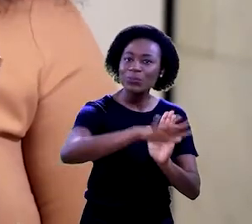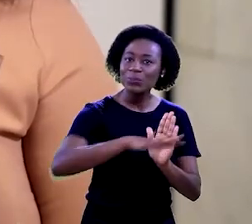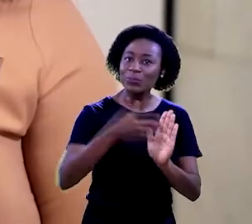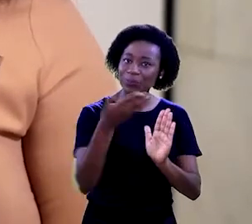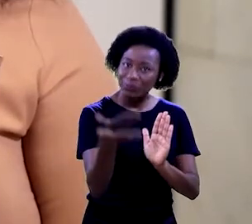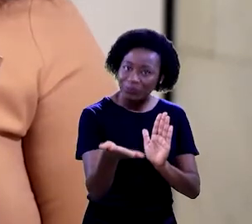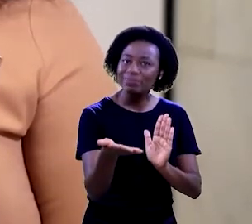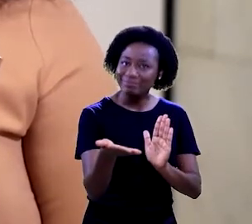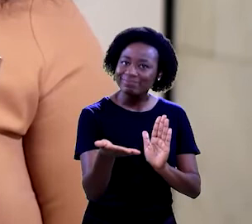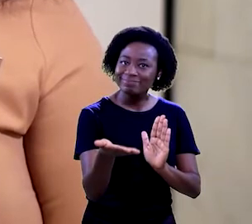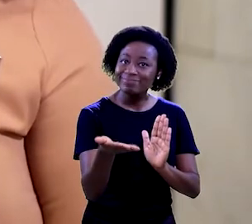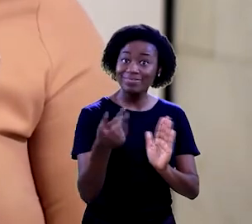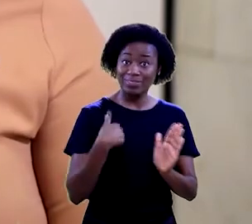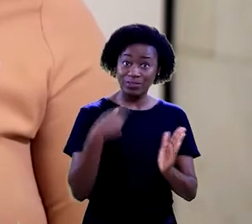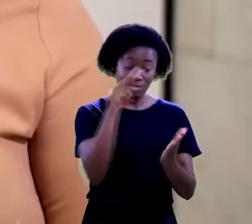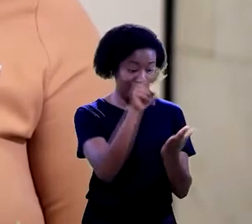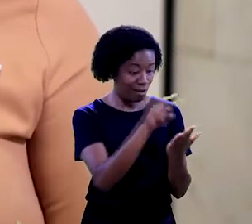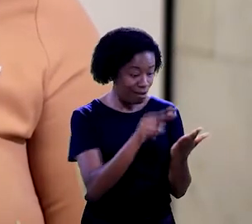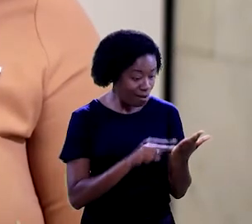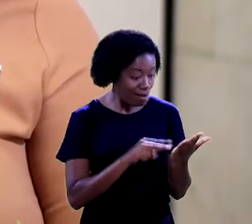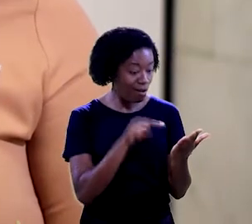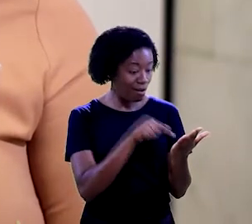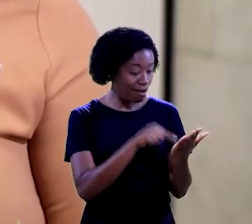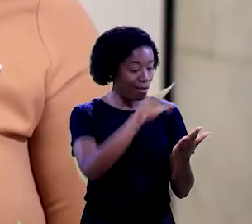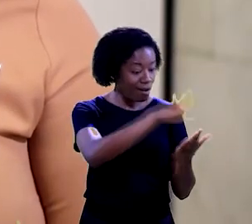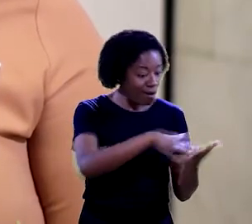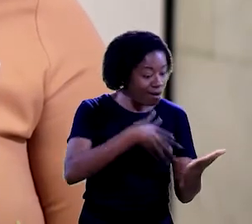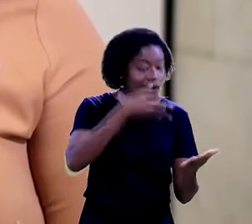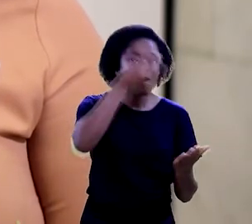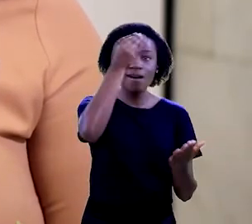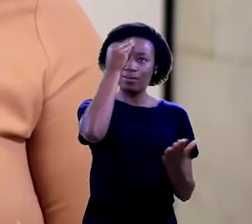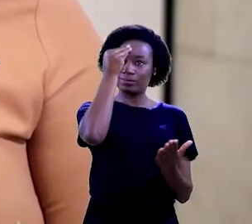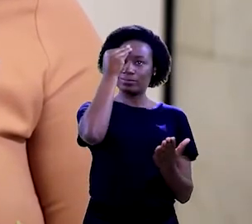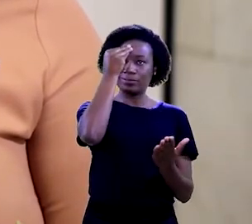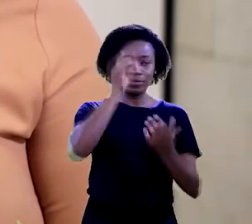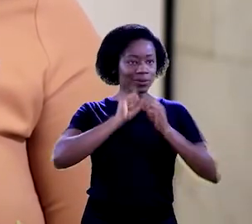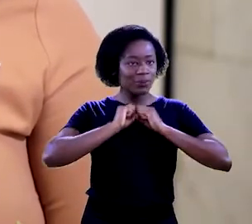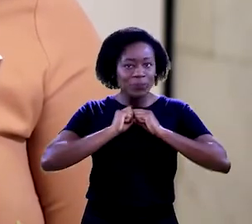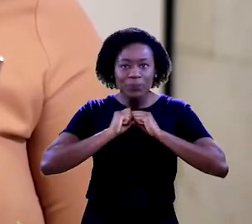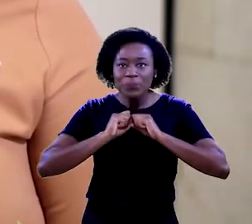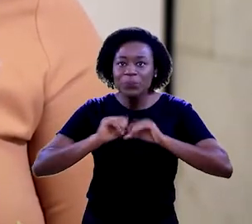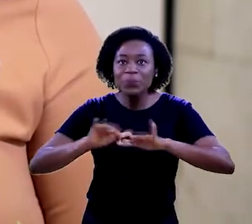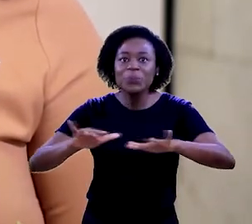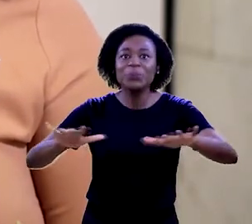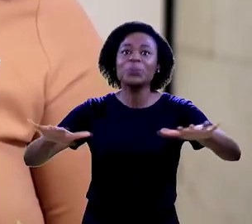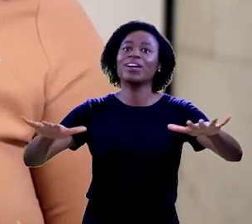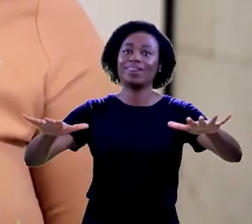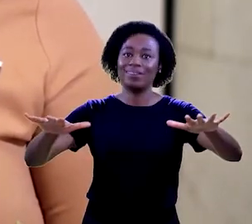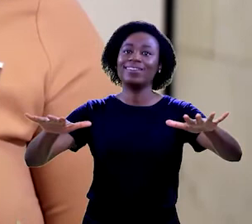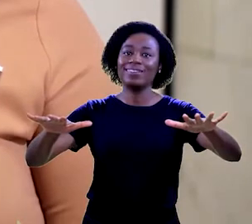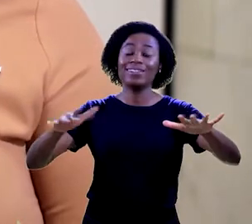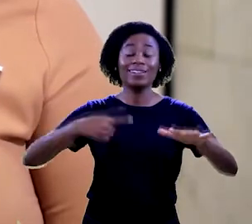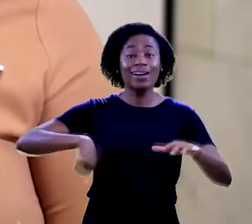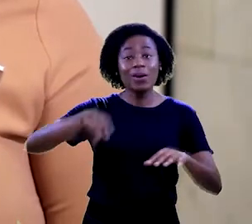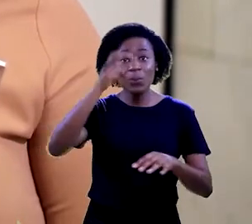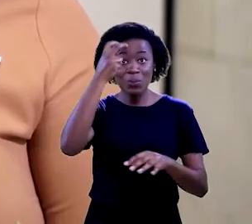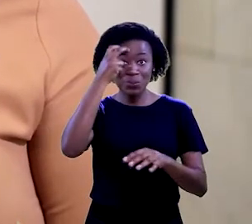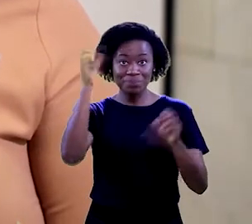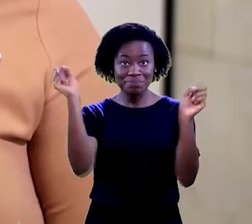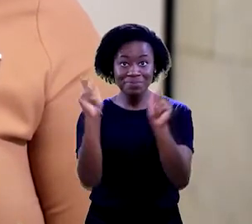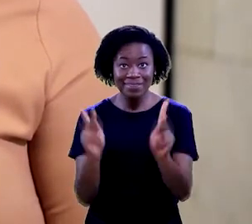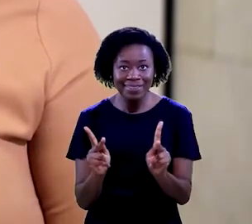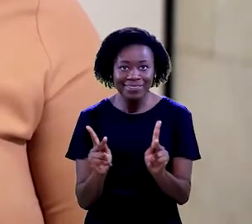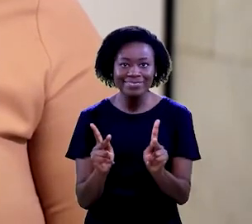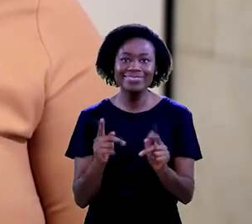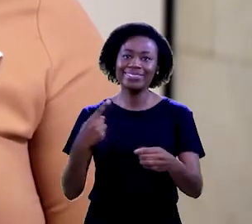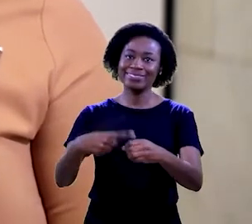vocês e que, a partir dessa leitura, vocês também possam ser agentes multiplicadores da